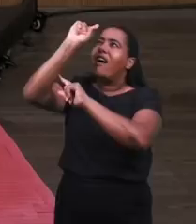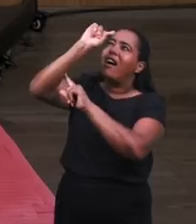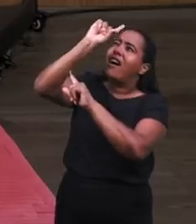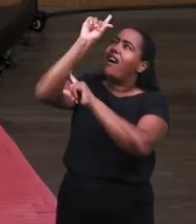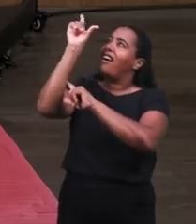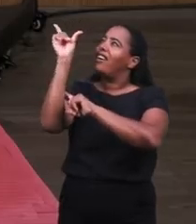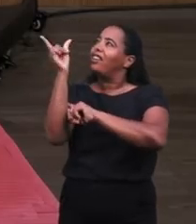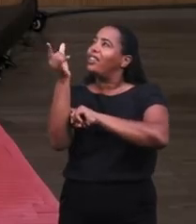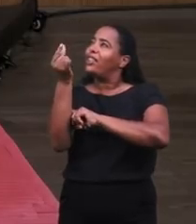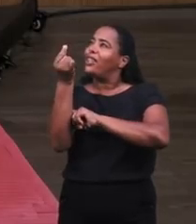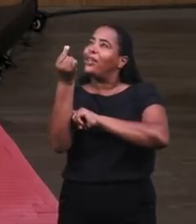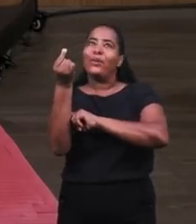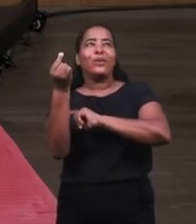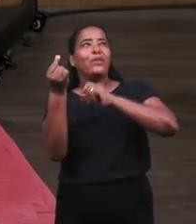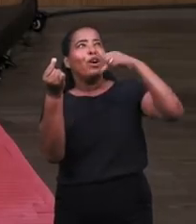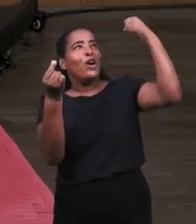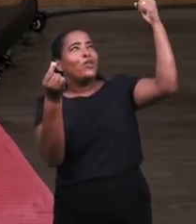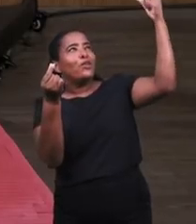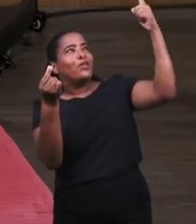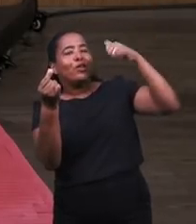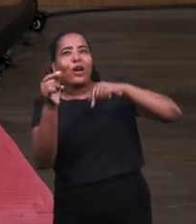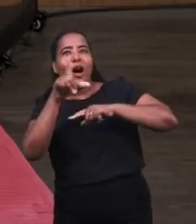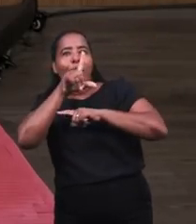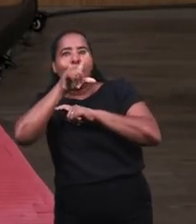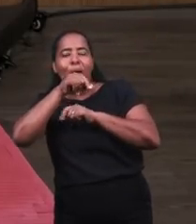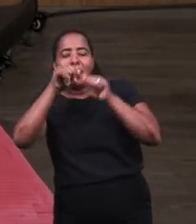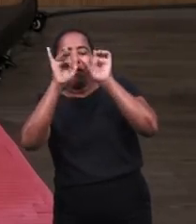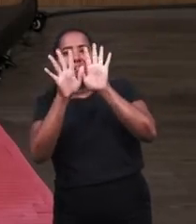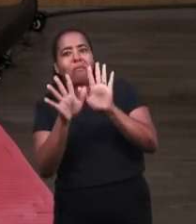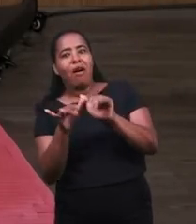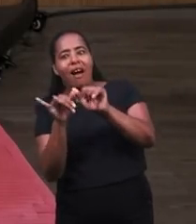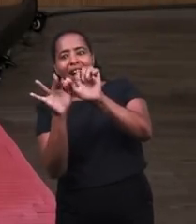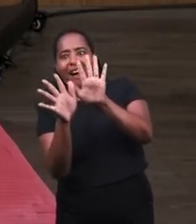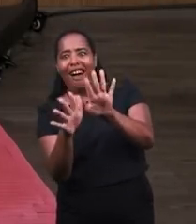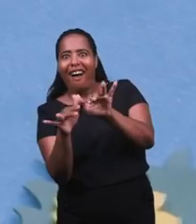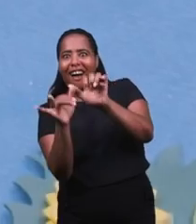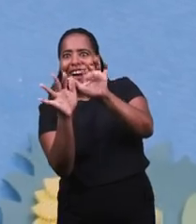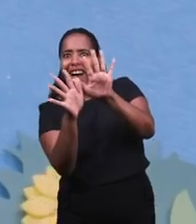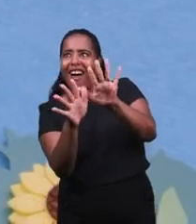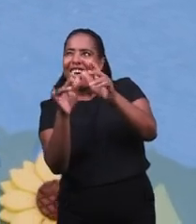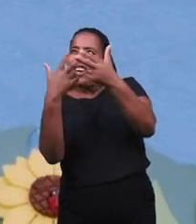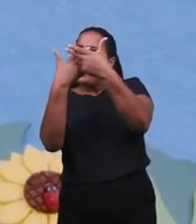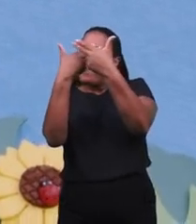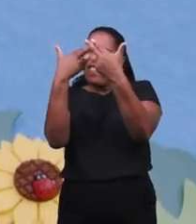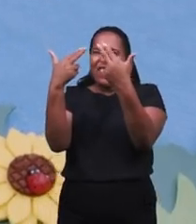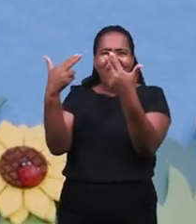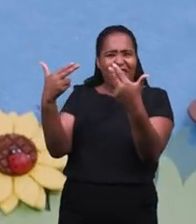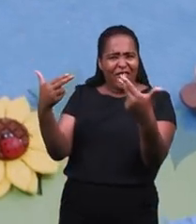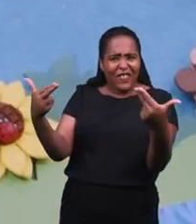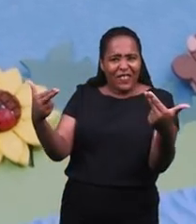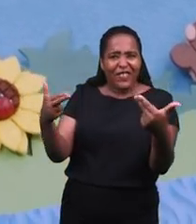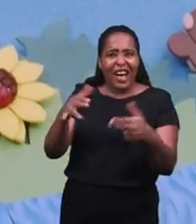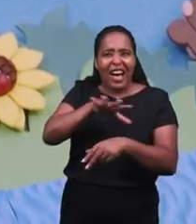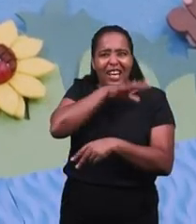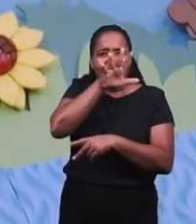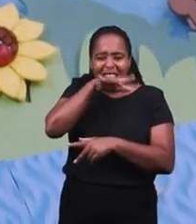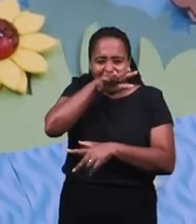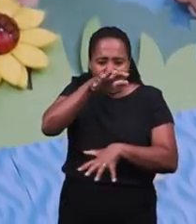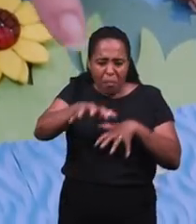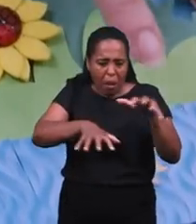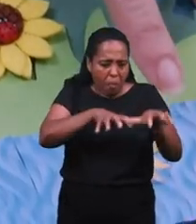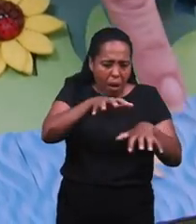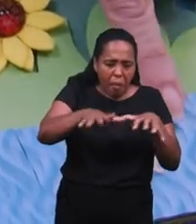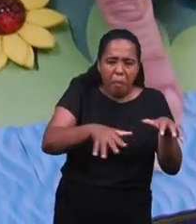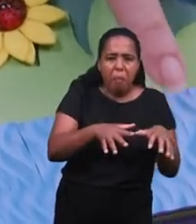o sol, fez as aves que voam, os animais, olha só quantos animais aqui na terra,